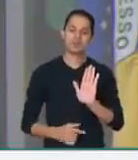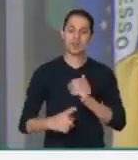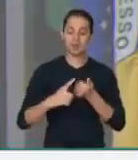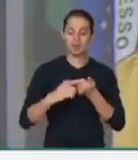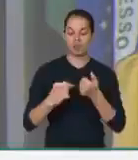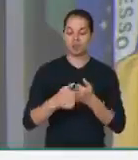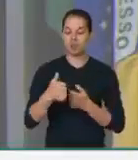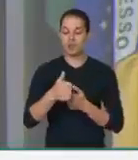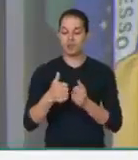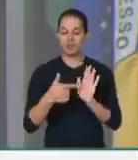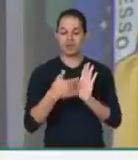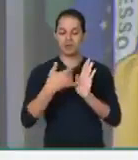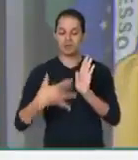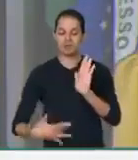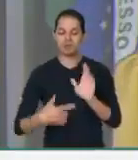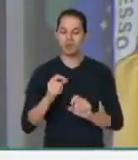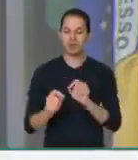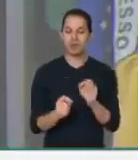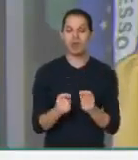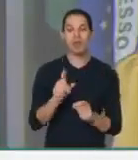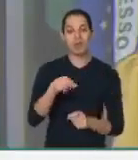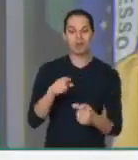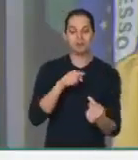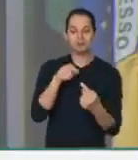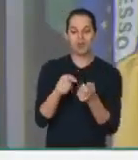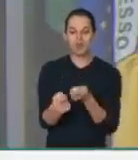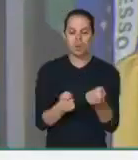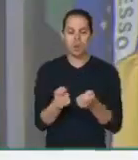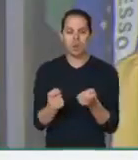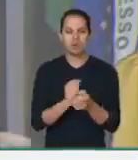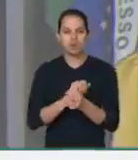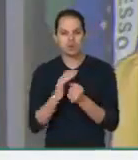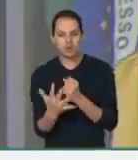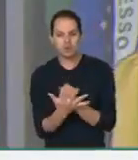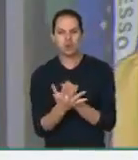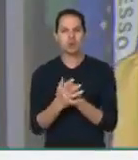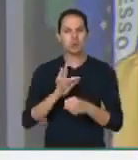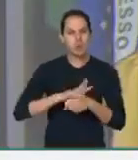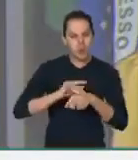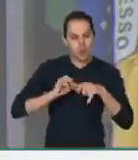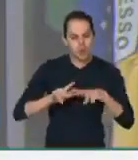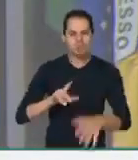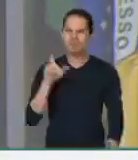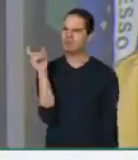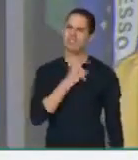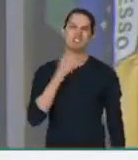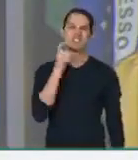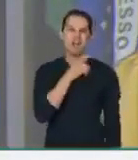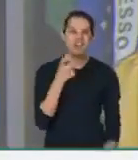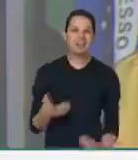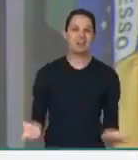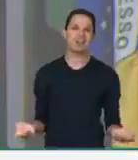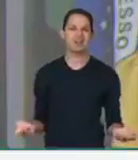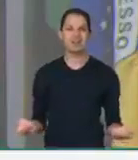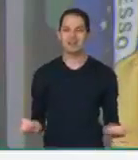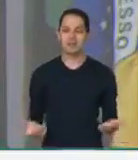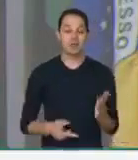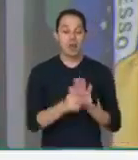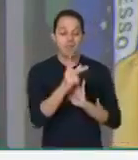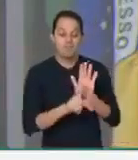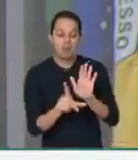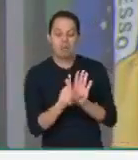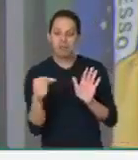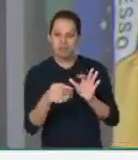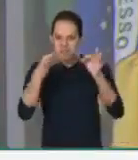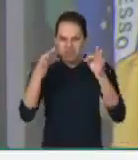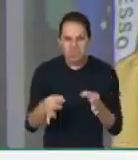artigo 1º fala que ele é para um controle de surtos e pandemias balela mentira trata-se